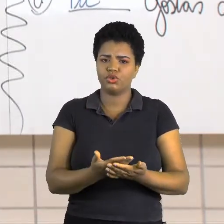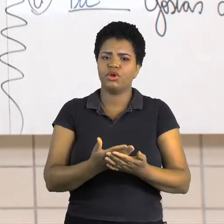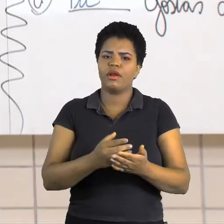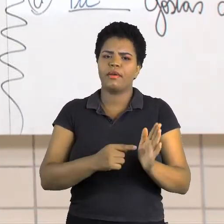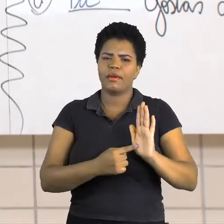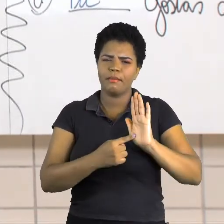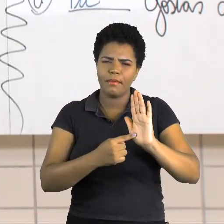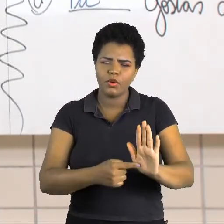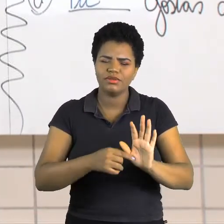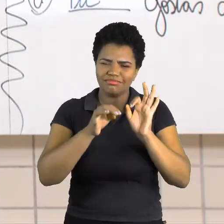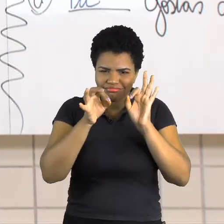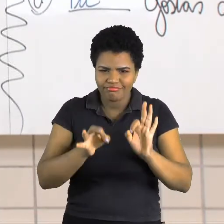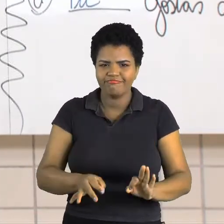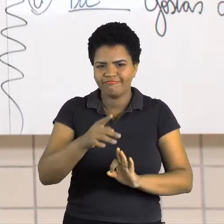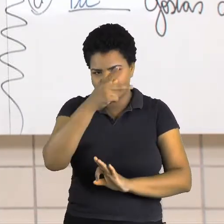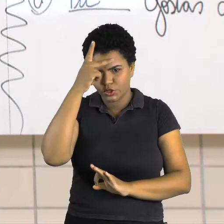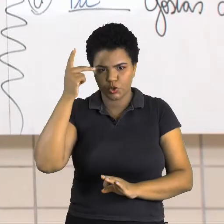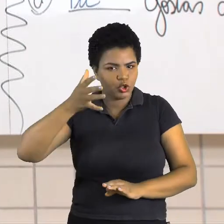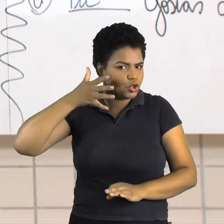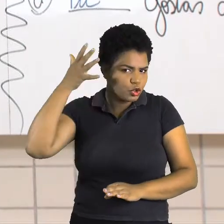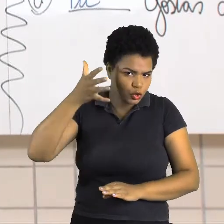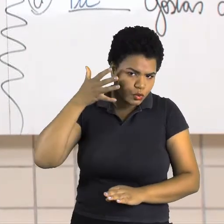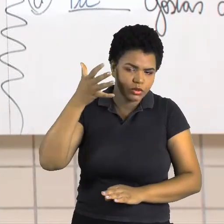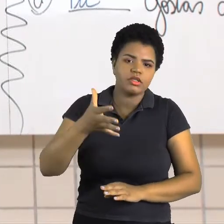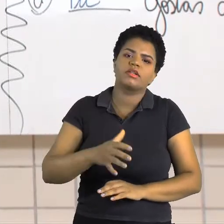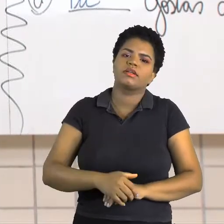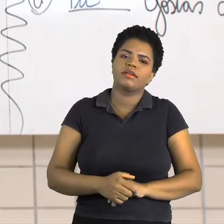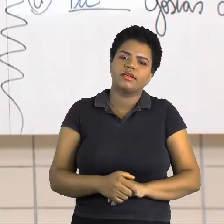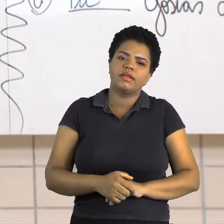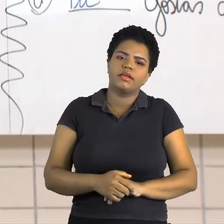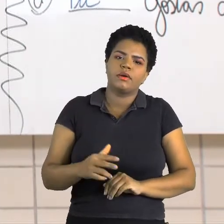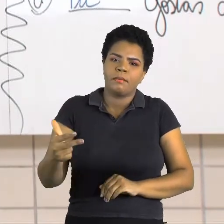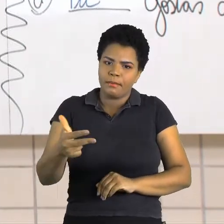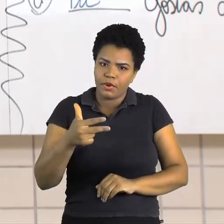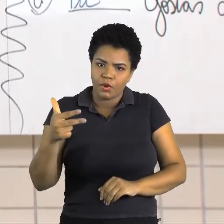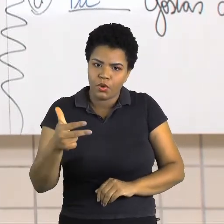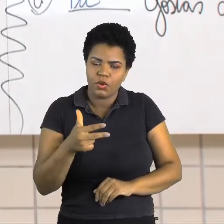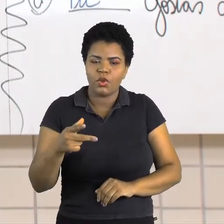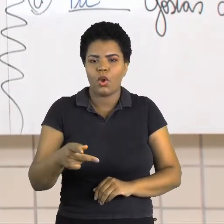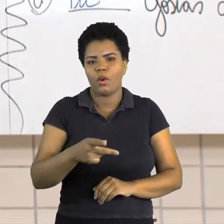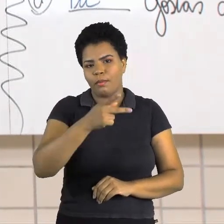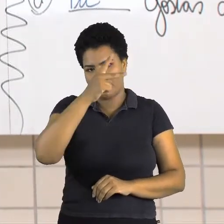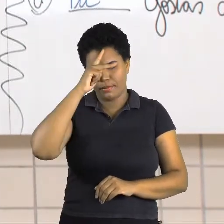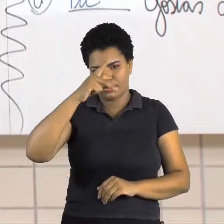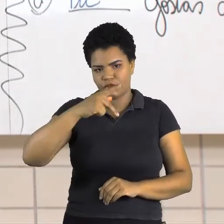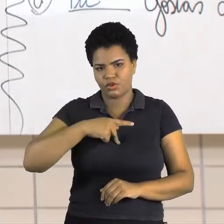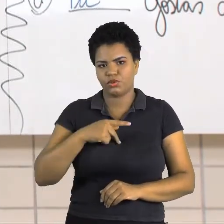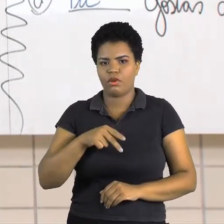pessoas do discurso, ou seja, as pessoas do pronome pessoal do caso